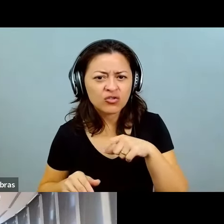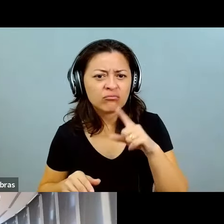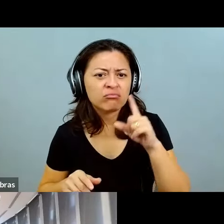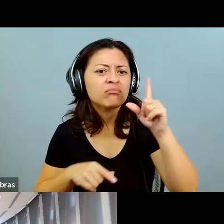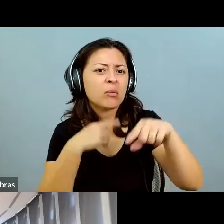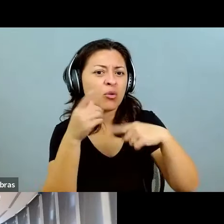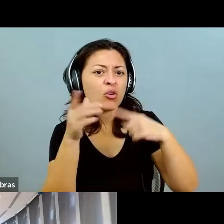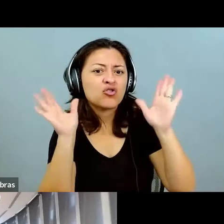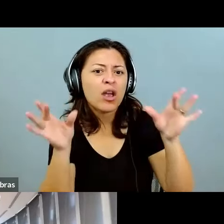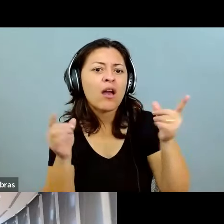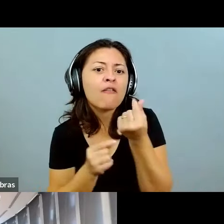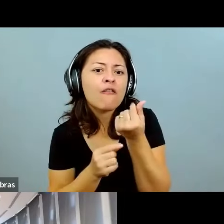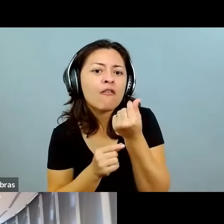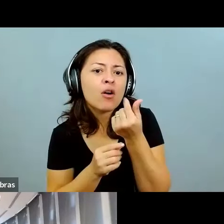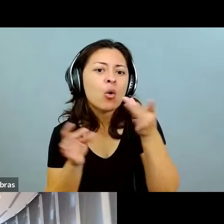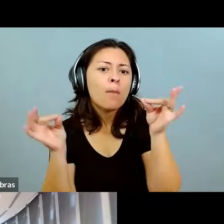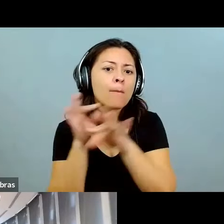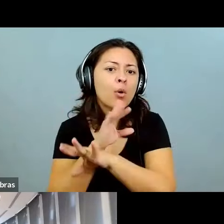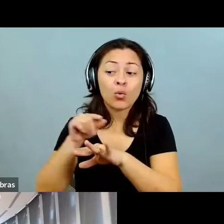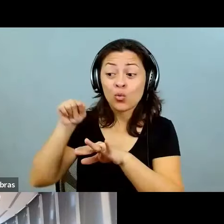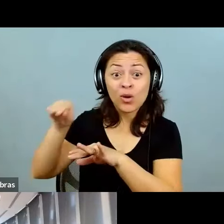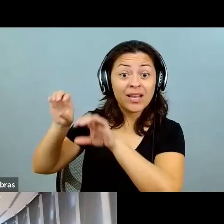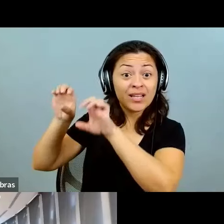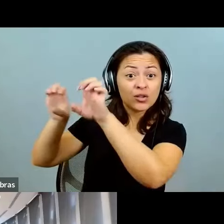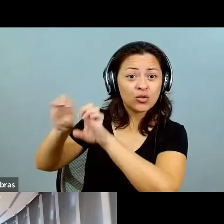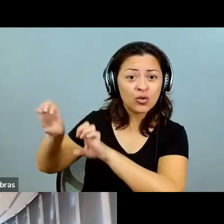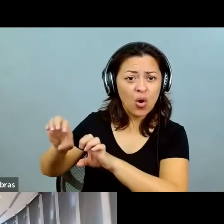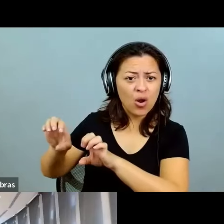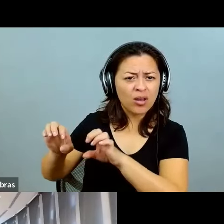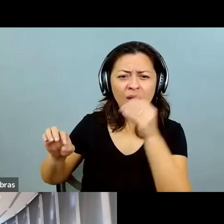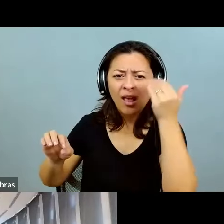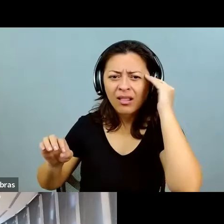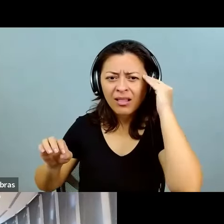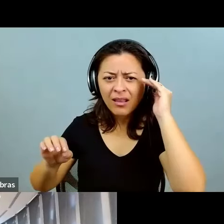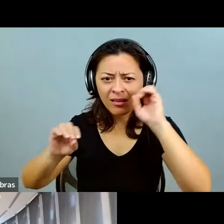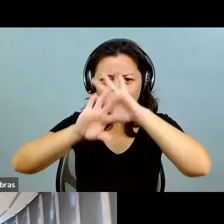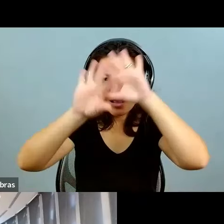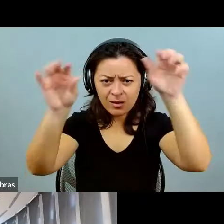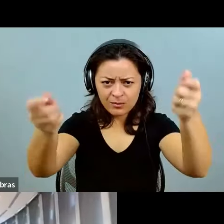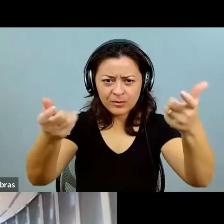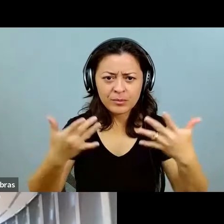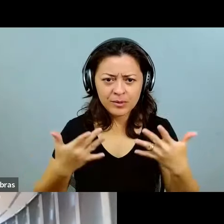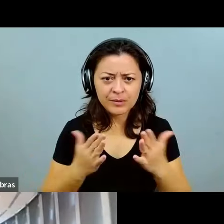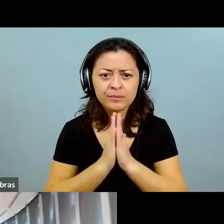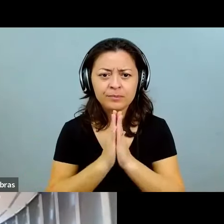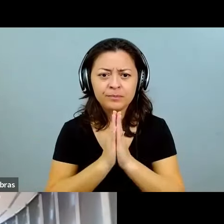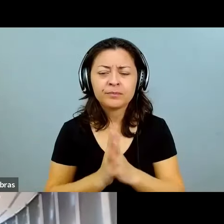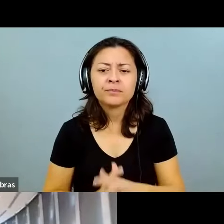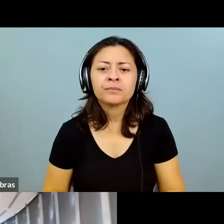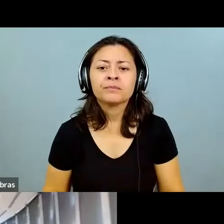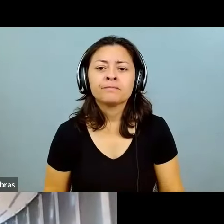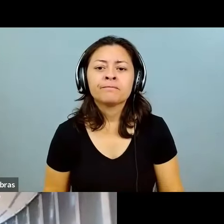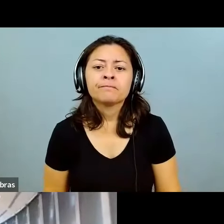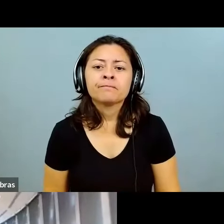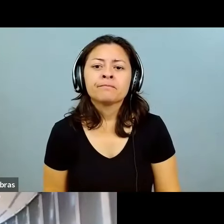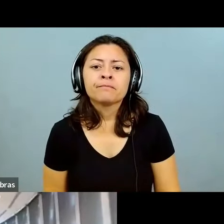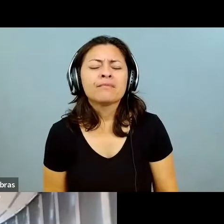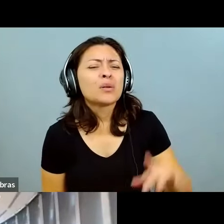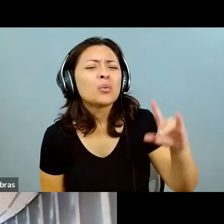vezes não nessa safra próxima safra mas poder entender um pouco a sua leitura nesse aspecto Obrigado ah Leonard Obrigado pelas perun a última